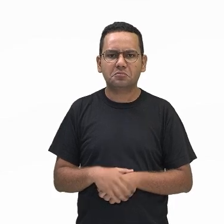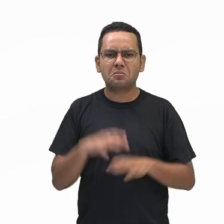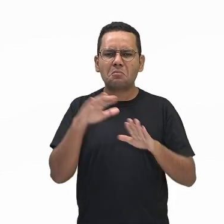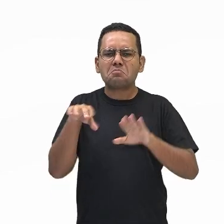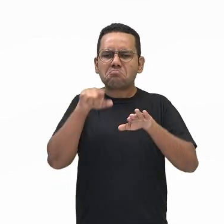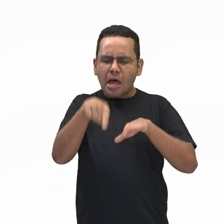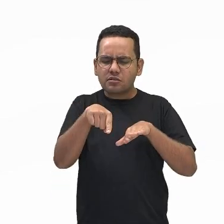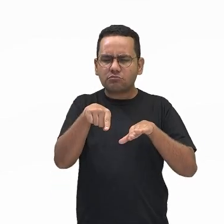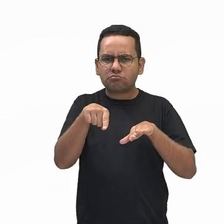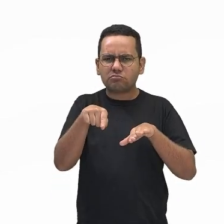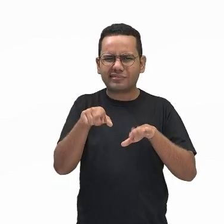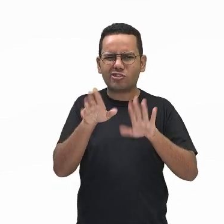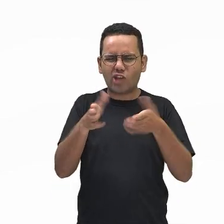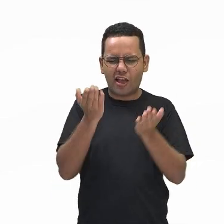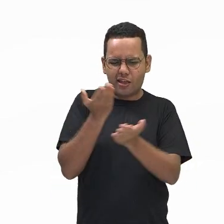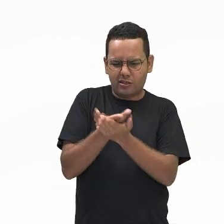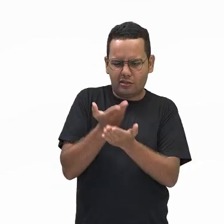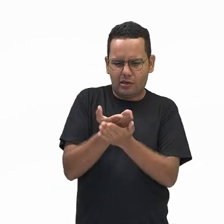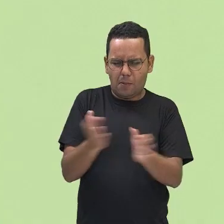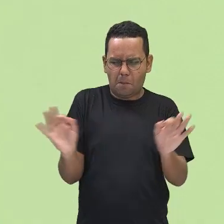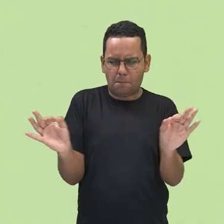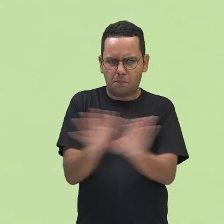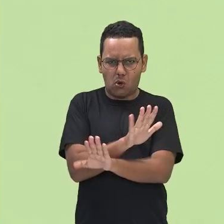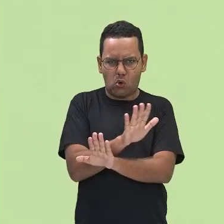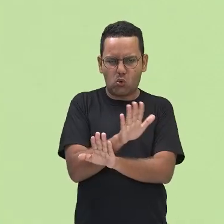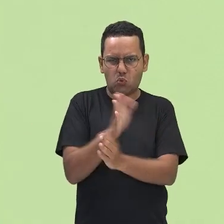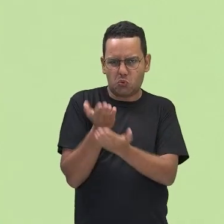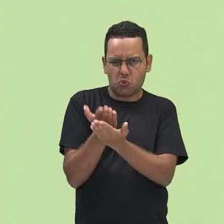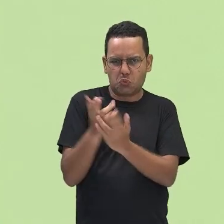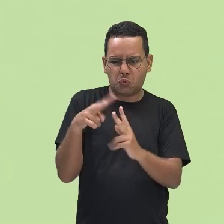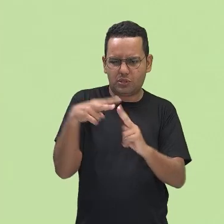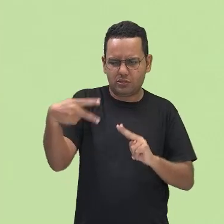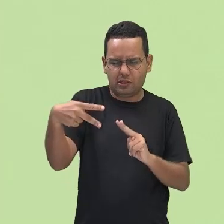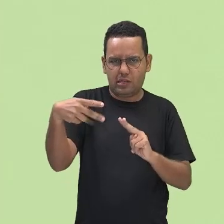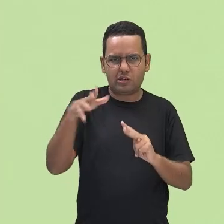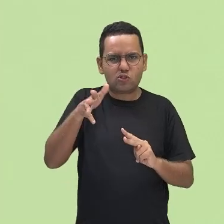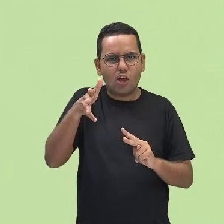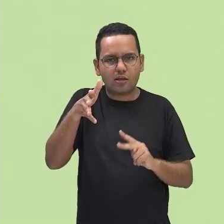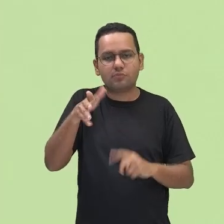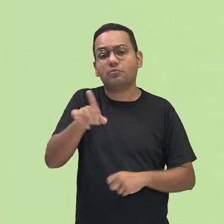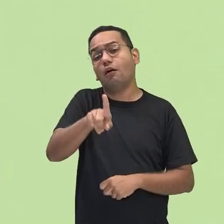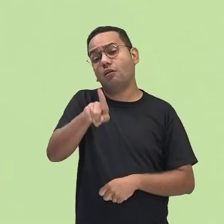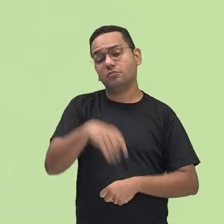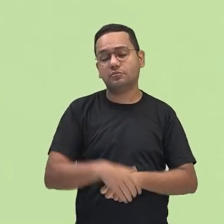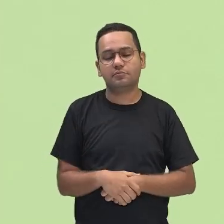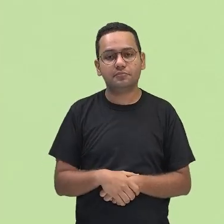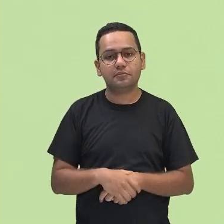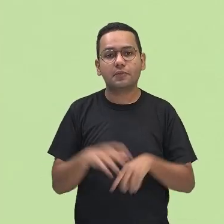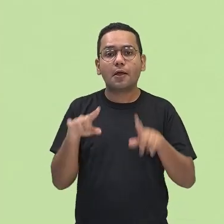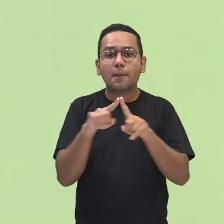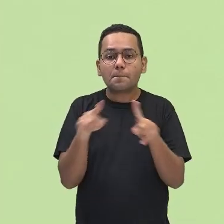existiram, esse conhecimento sobre genética nem sempre foi assim tão claro. E quem iniciou, né, quem começou aí a ter